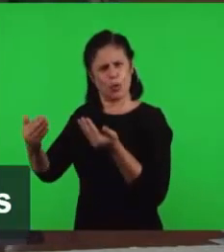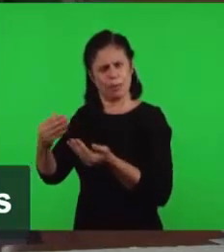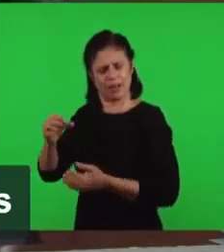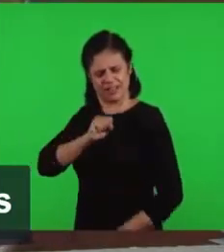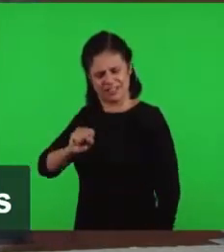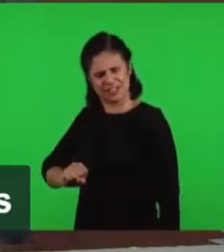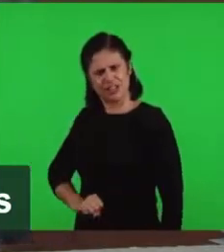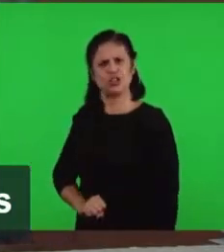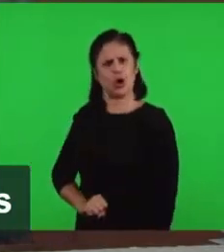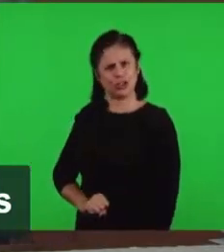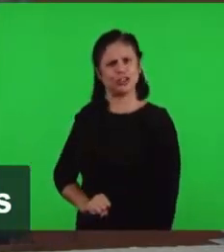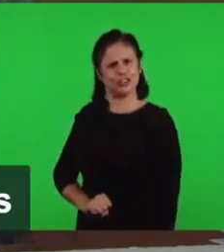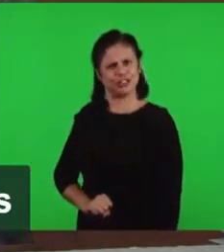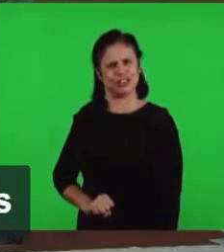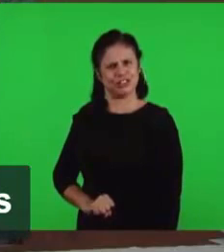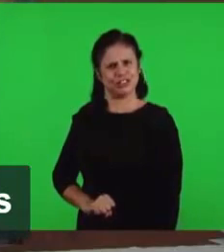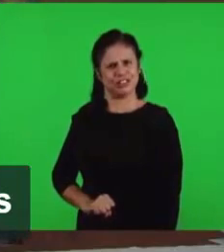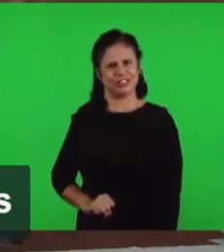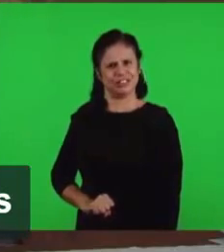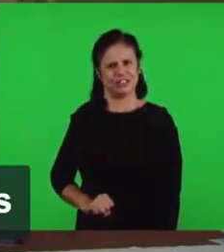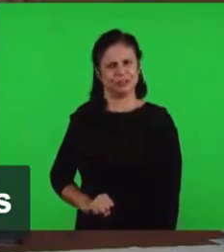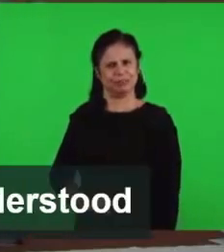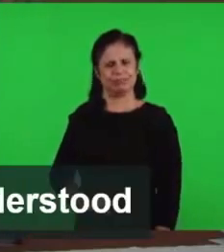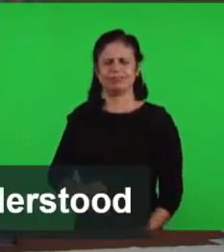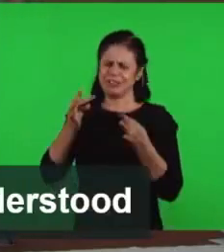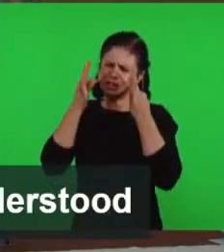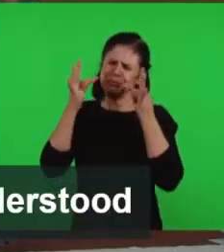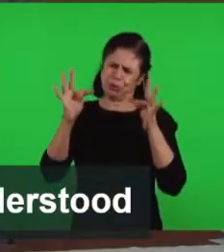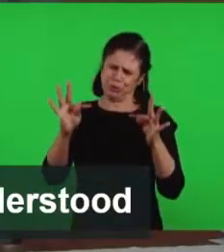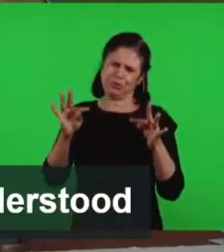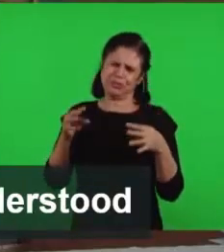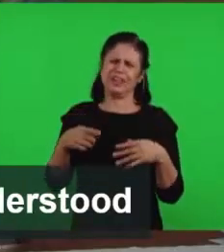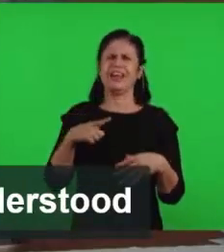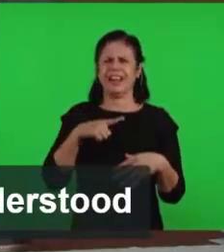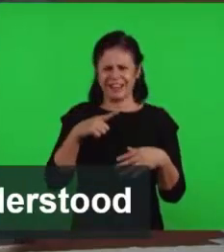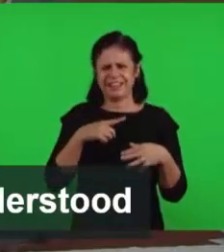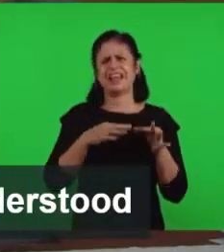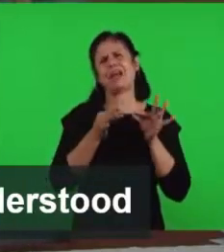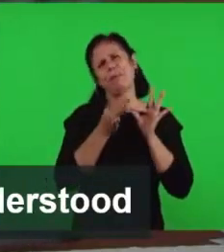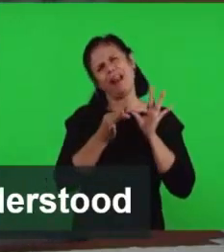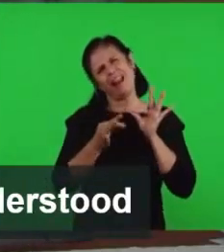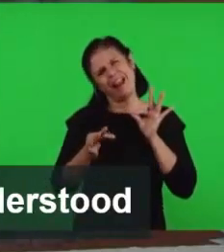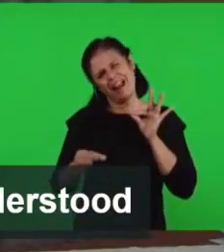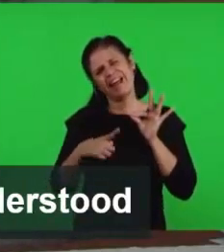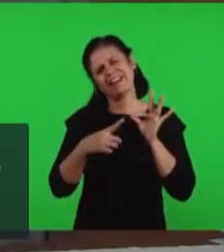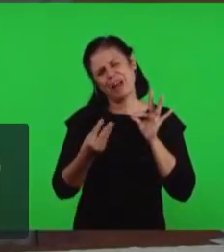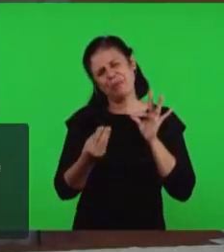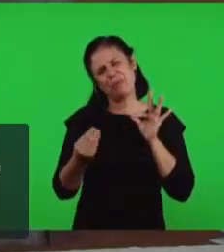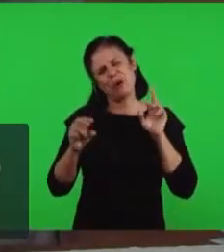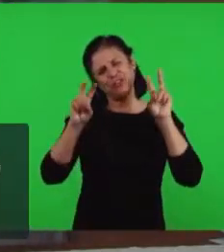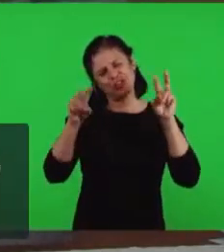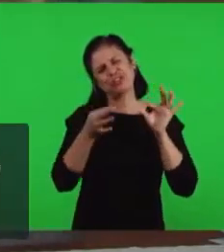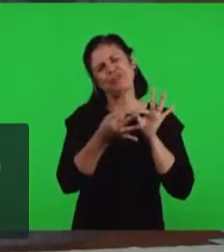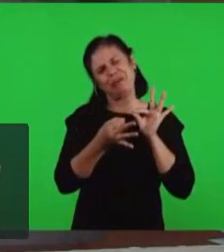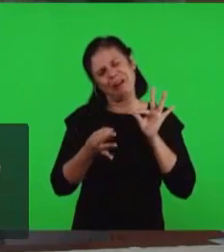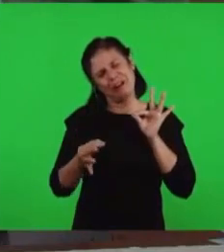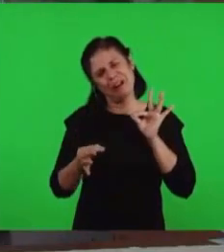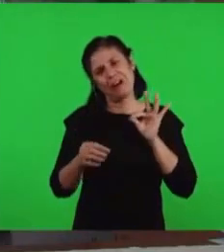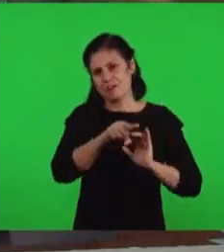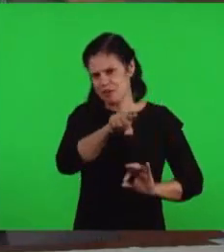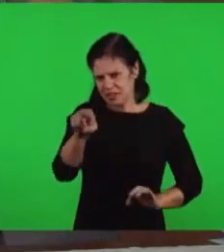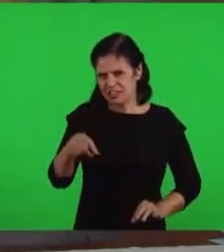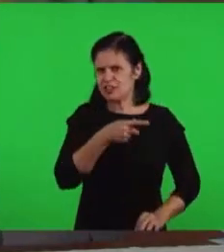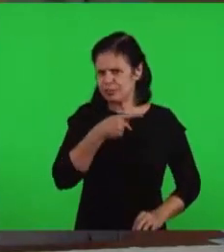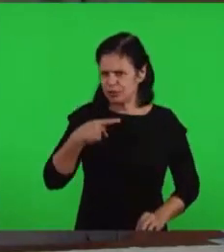fez sacerdotes meus irmãos há muita coisa se você falar e muitas coisas que os irmãos já entenderam E vão continuar e os pastores